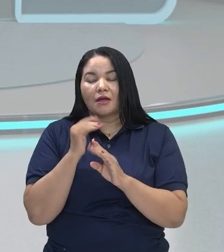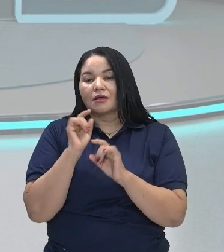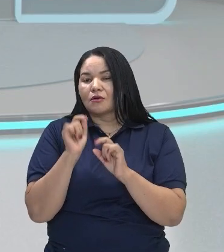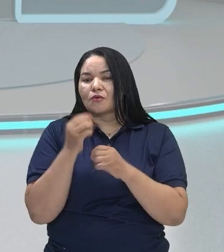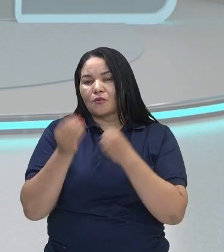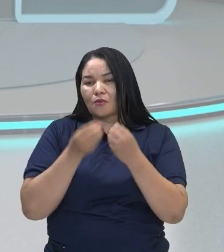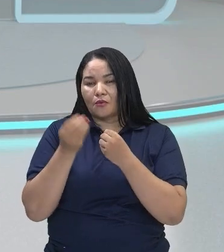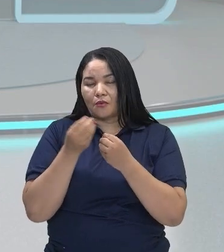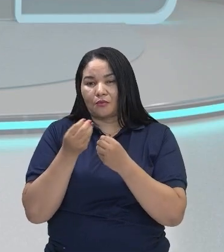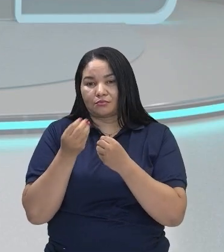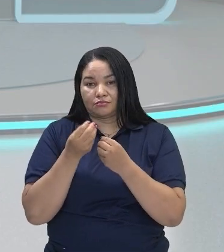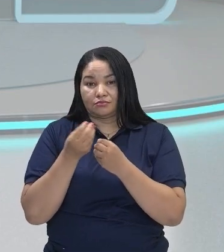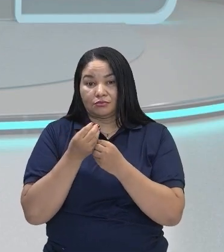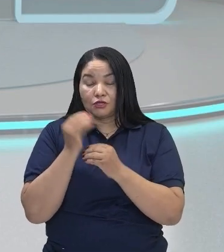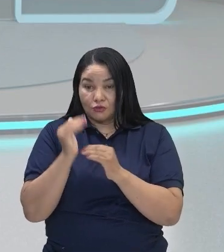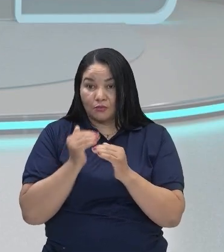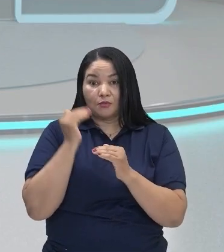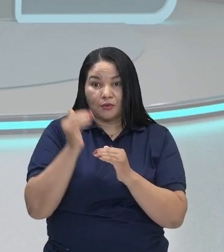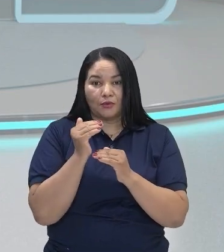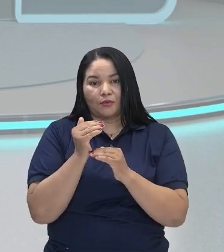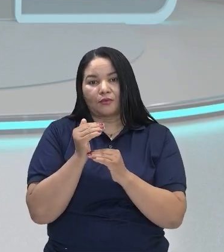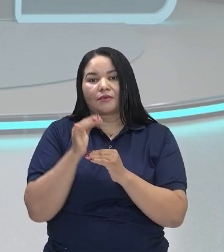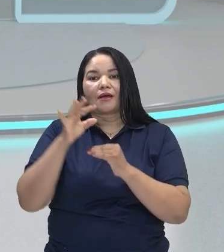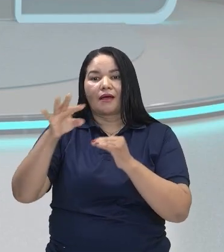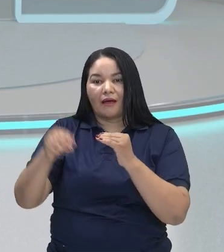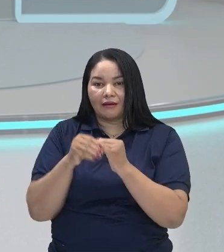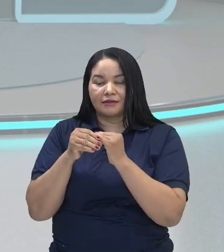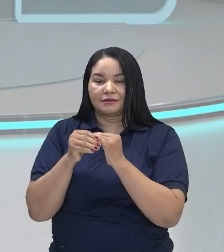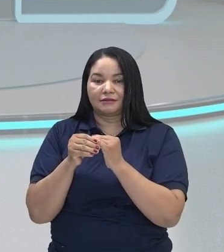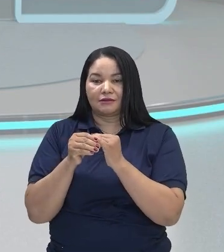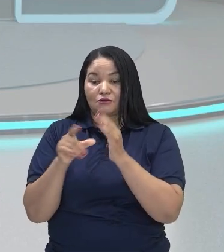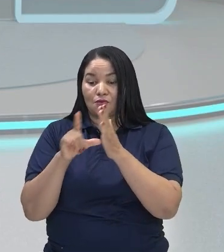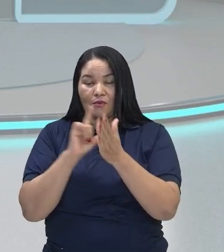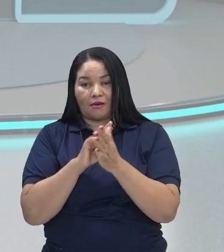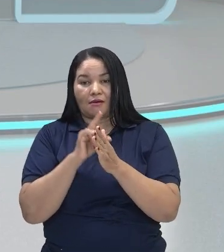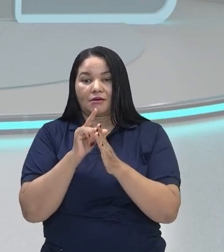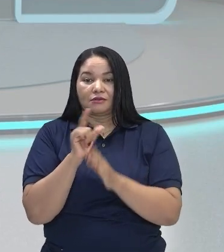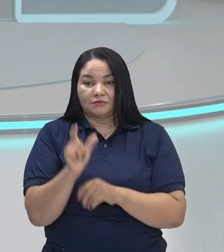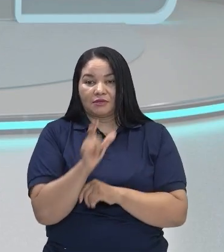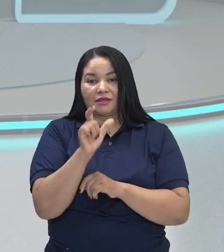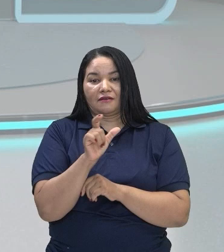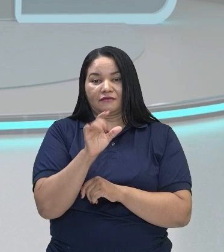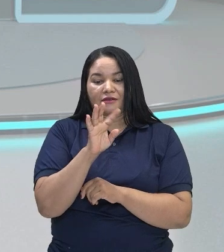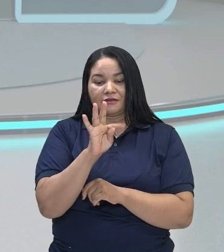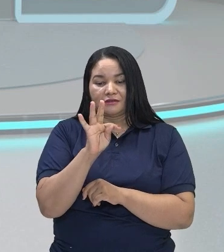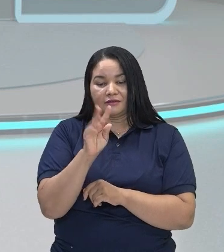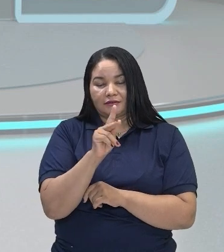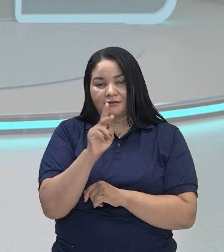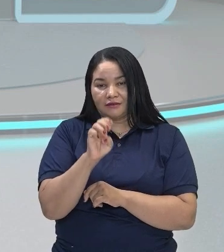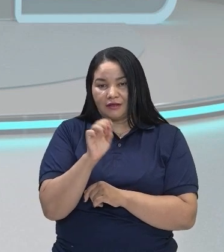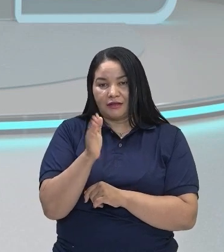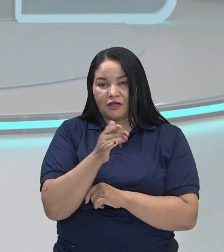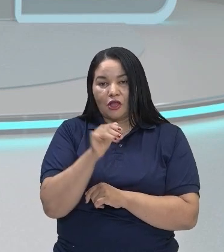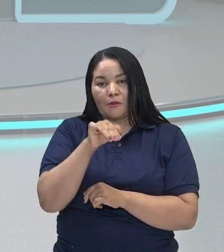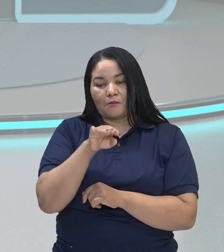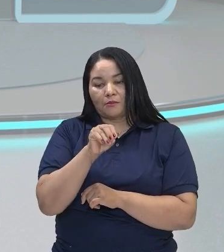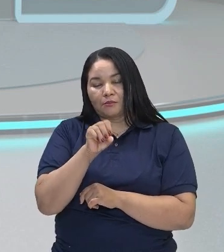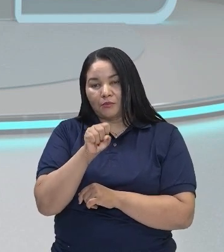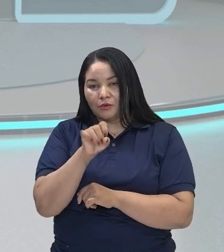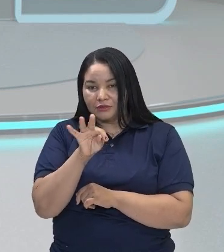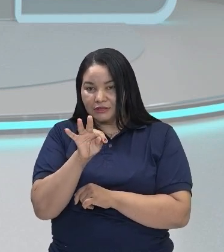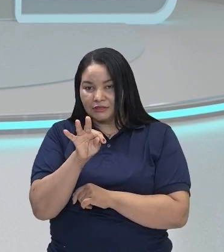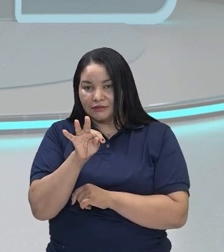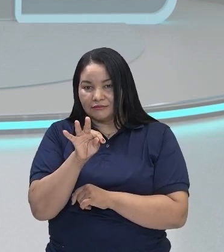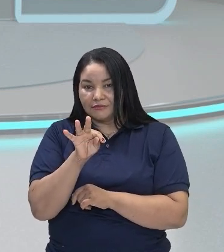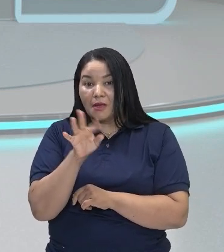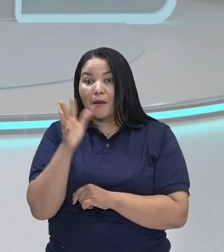forma superlativa? Acrescentando the most. Então, nós temos beautiful é bonito. The most beautiful